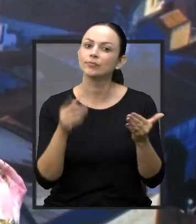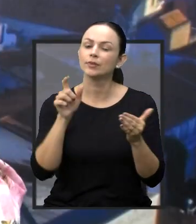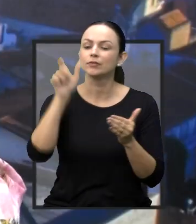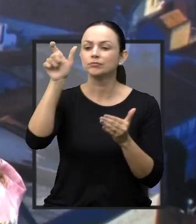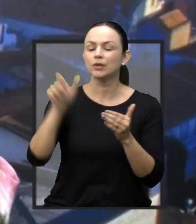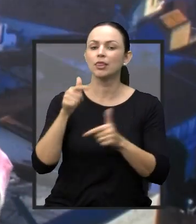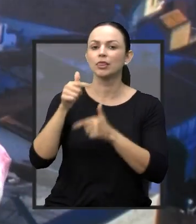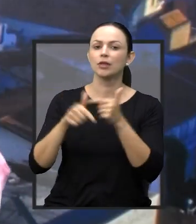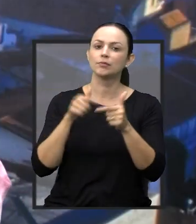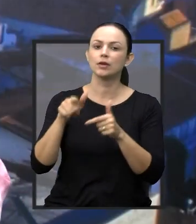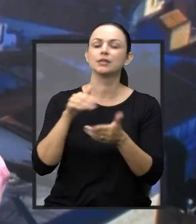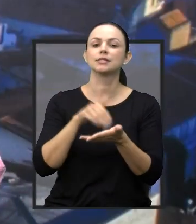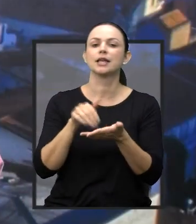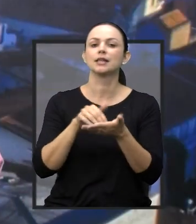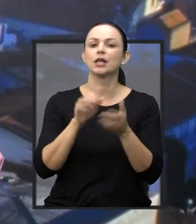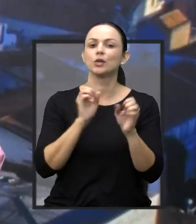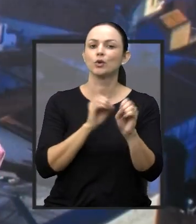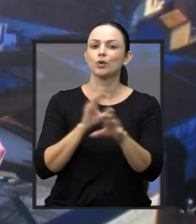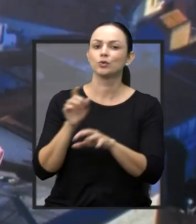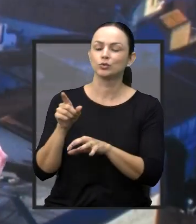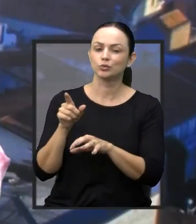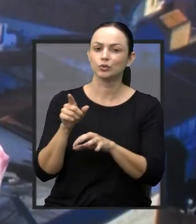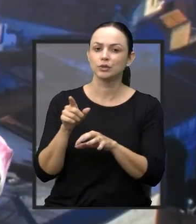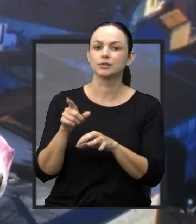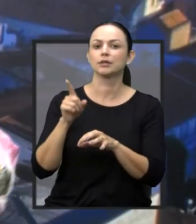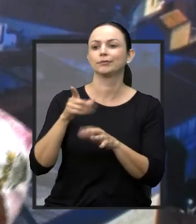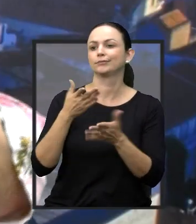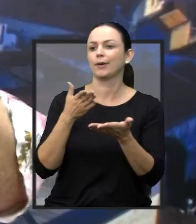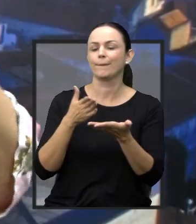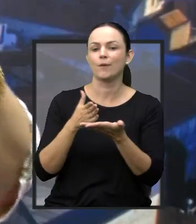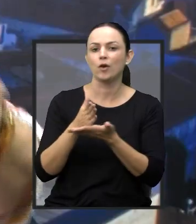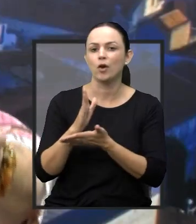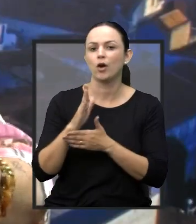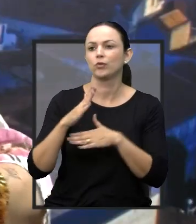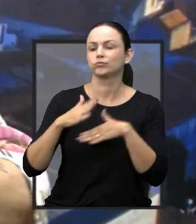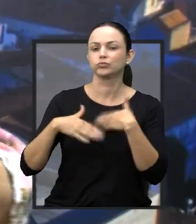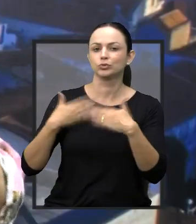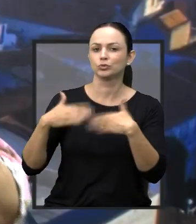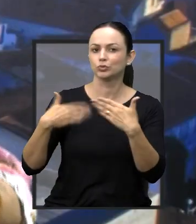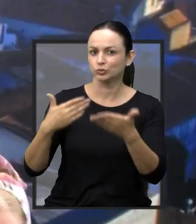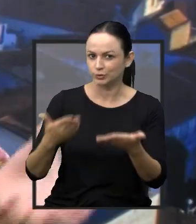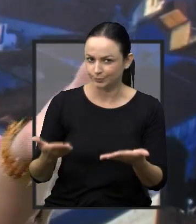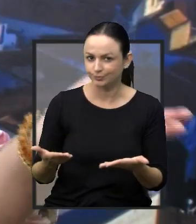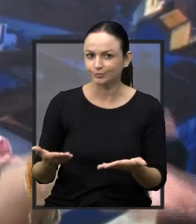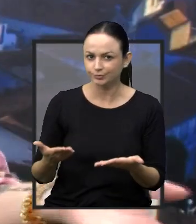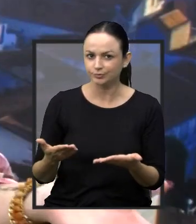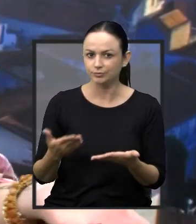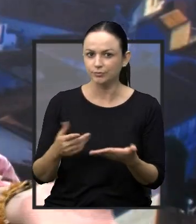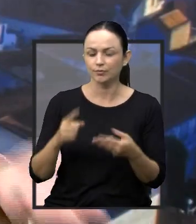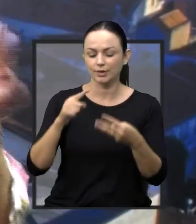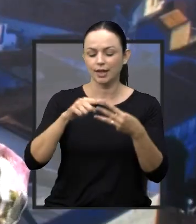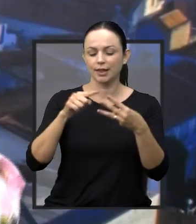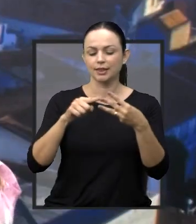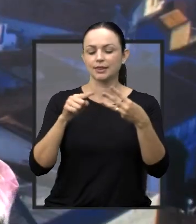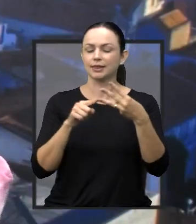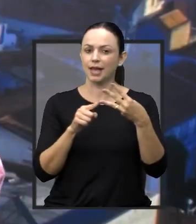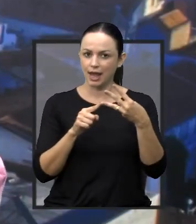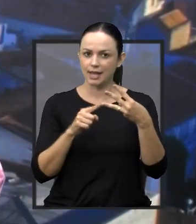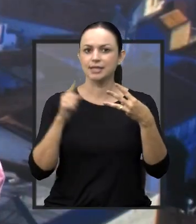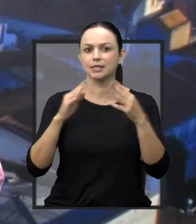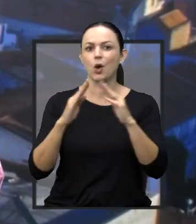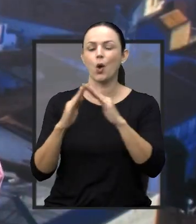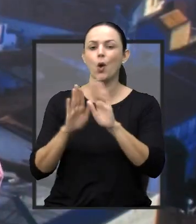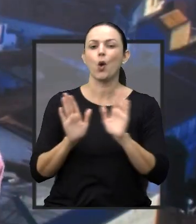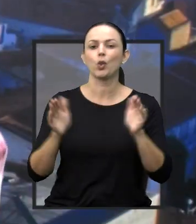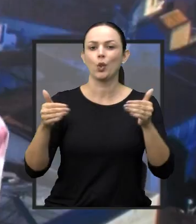do secretário de Habitação perante a aprovação, o desenrolar do procedimento de 3 condomínios que foi o